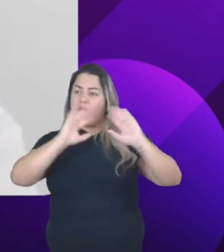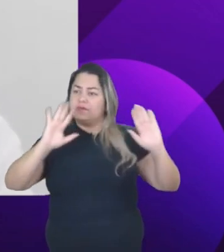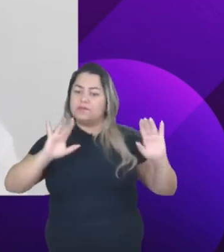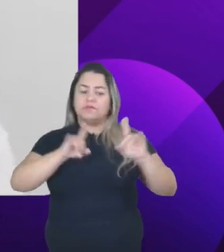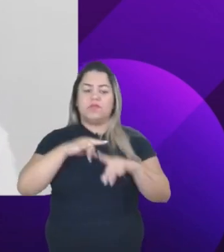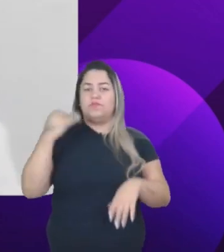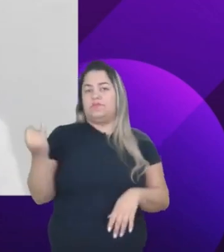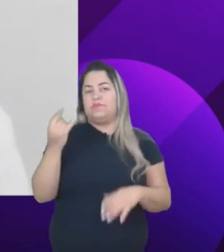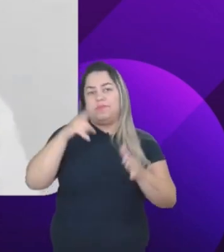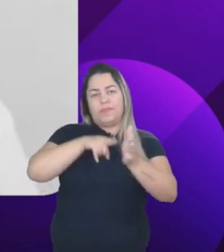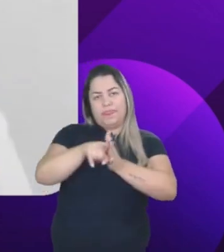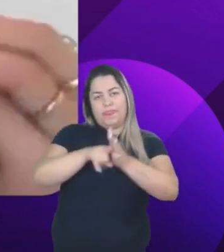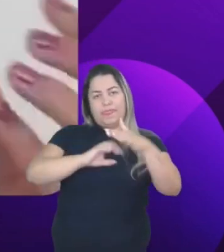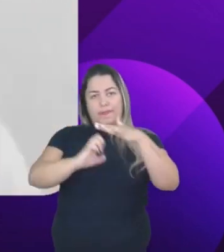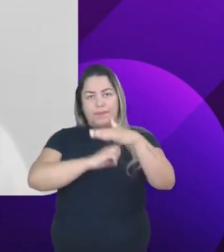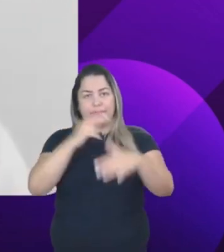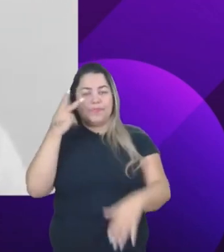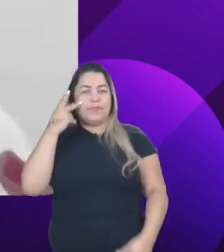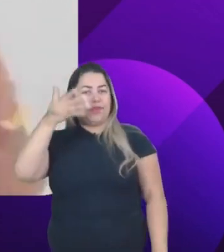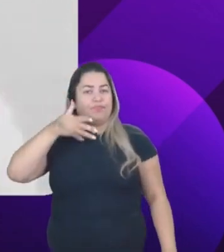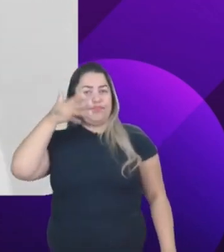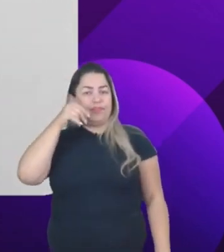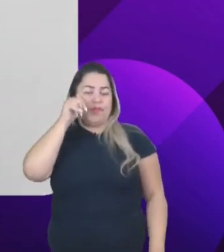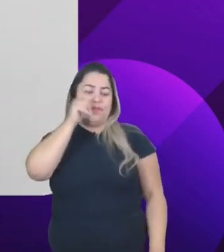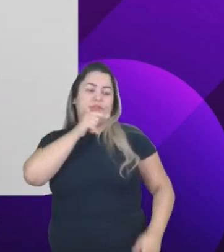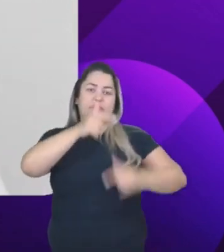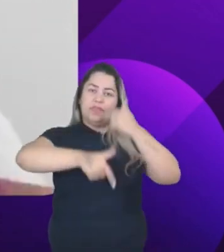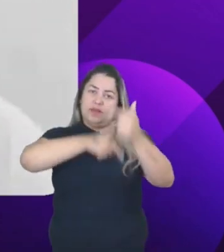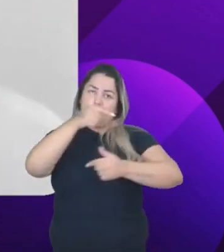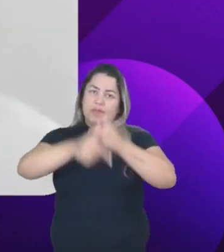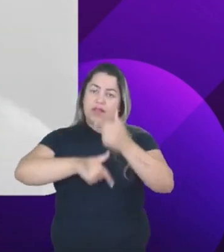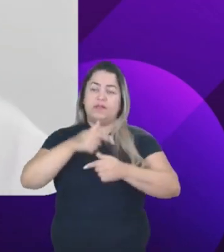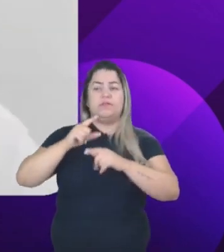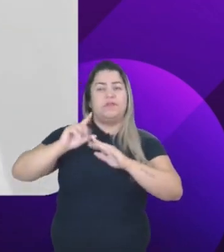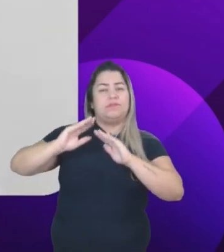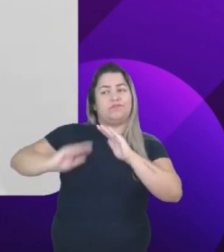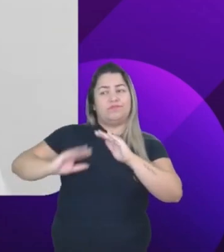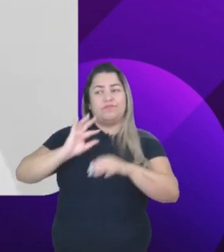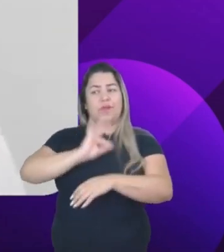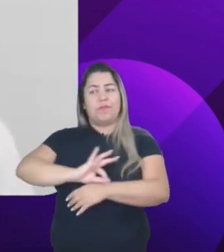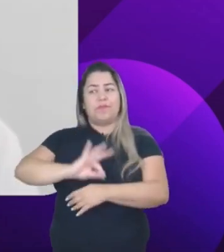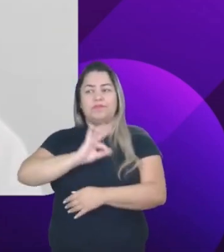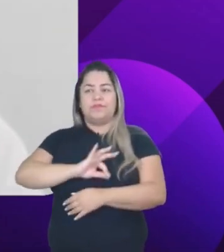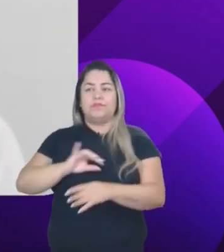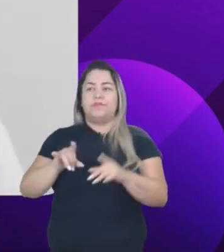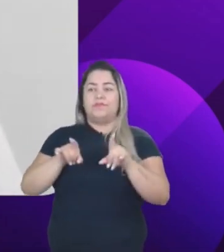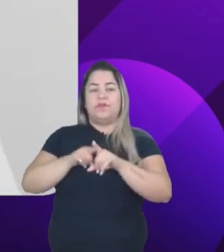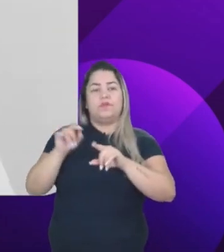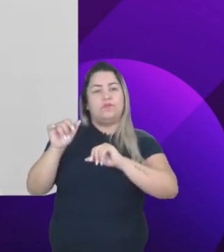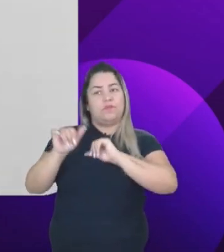a gente fiscalizar as empresas, para que esse discurso de que a mulher trabalha menos, por isso que ela recebe menos, seja totalmente